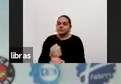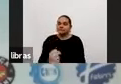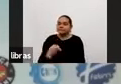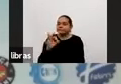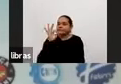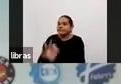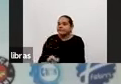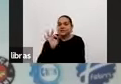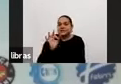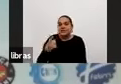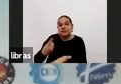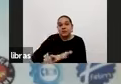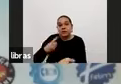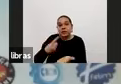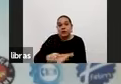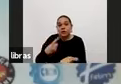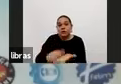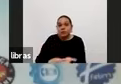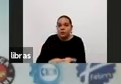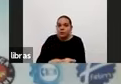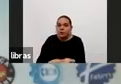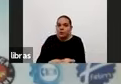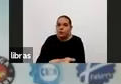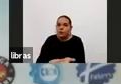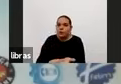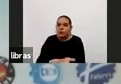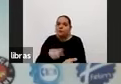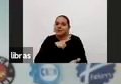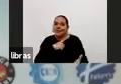também este acordo entra nesses